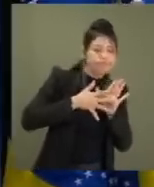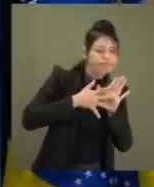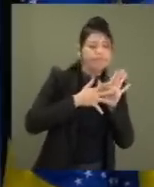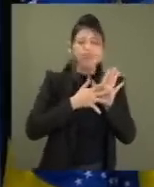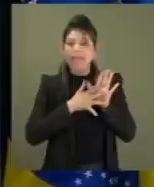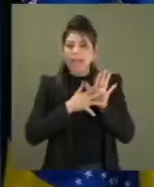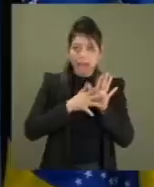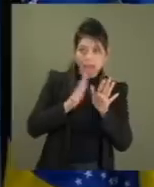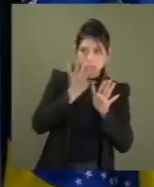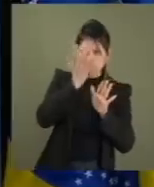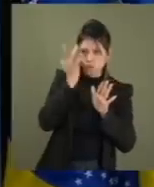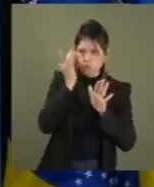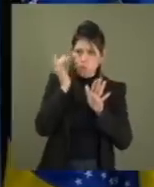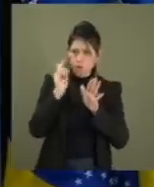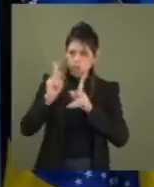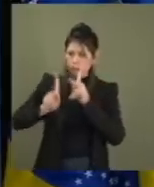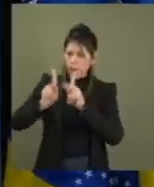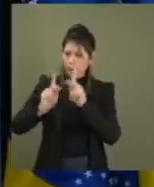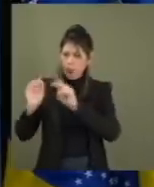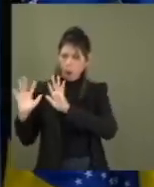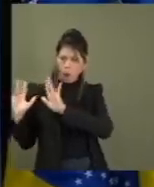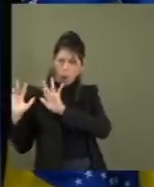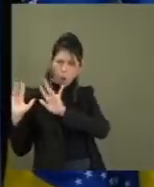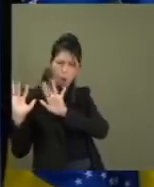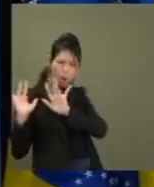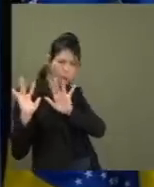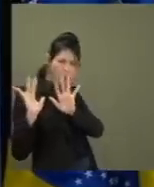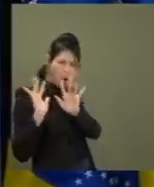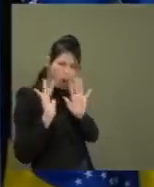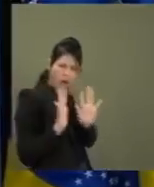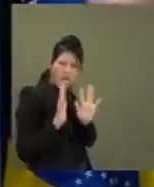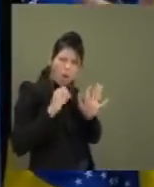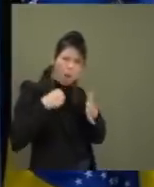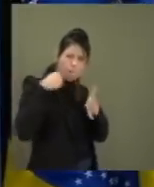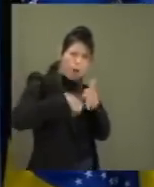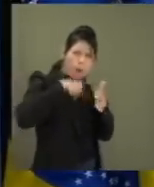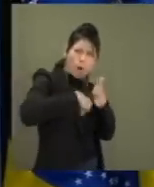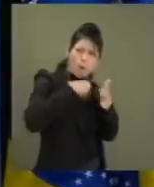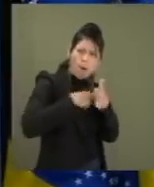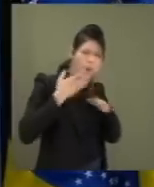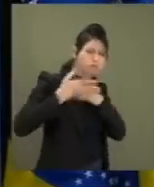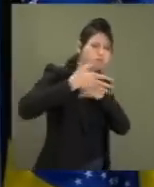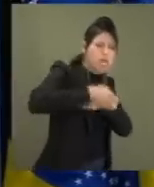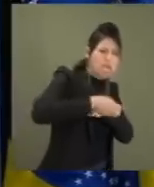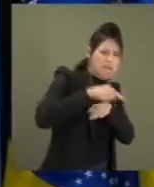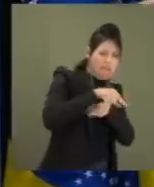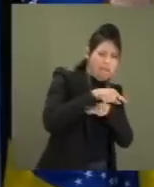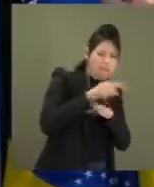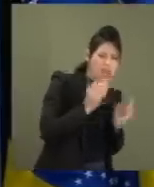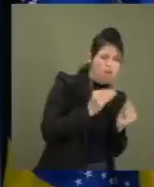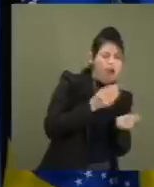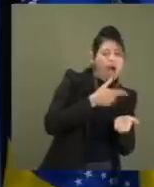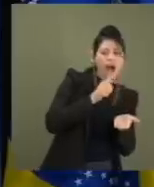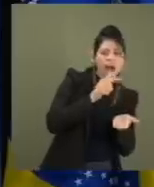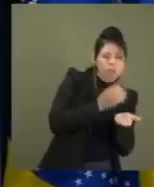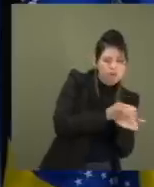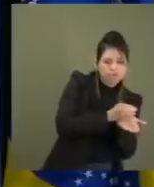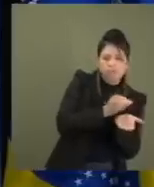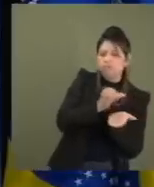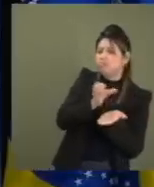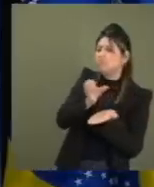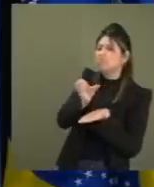os manifestantes Os Invasores servindo água como se tivesse em casa recebendo